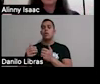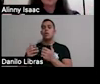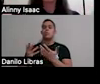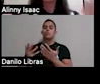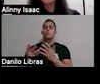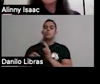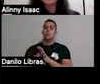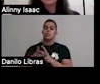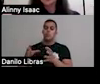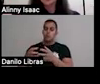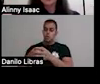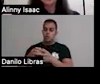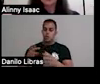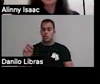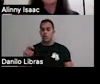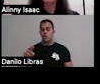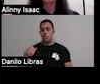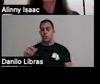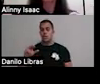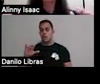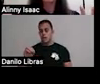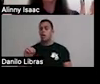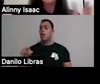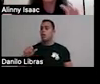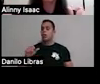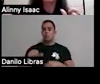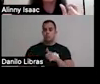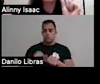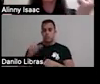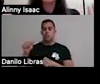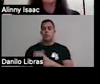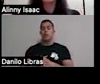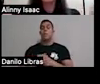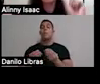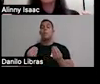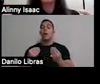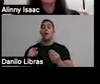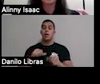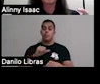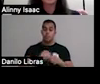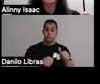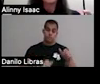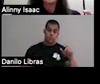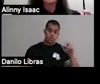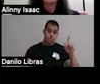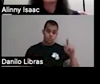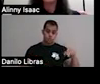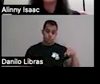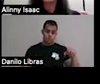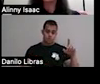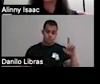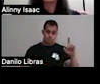né, formado, inicia esse processo de tradução. Para que aconteça essa troca do GDP pelo GTP,